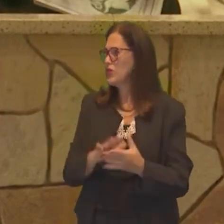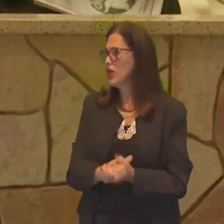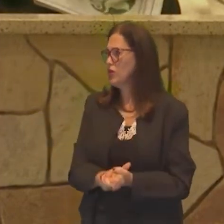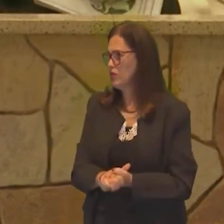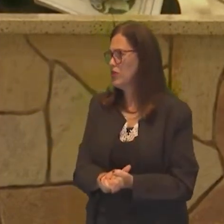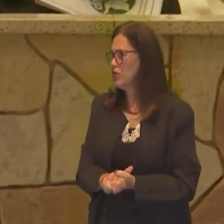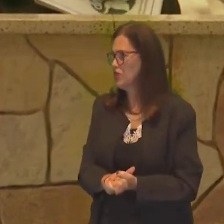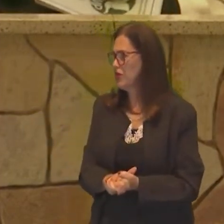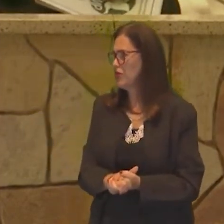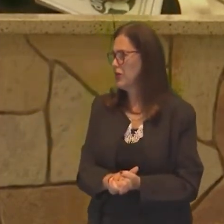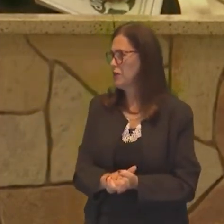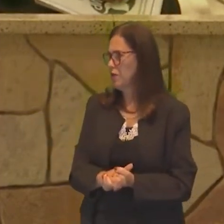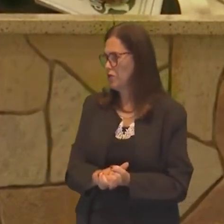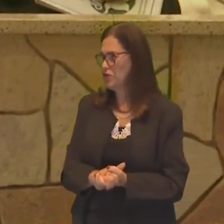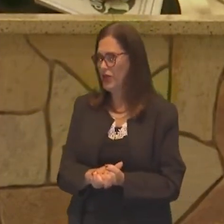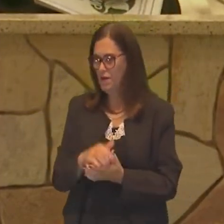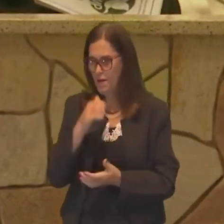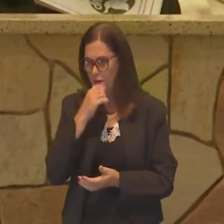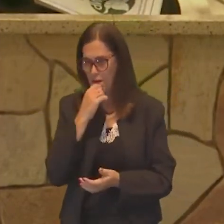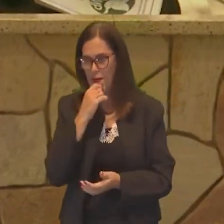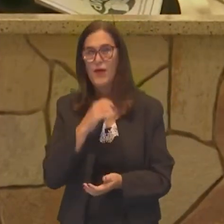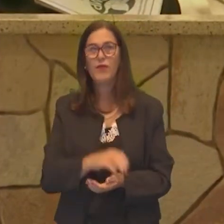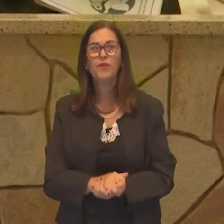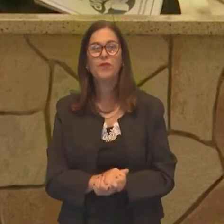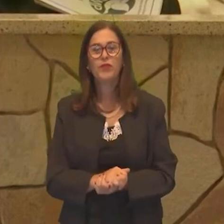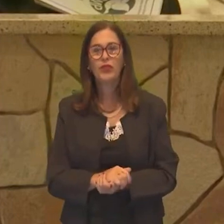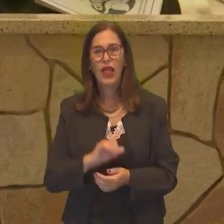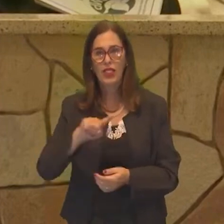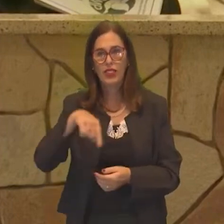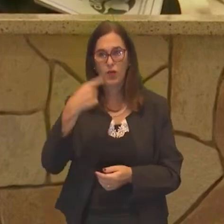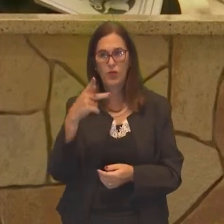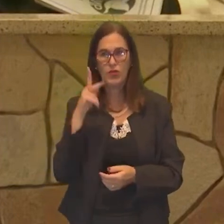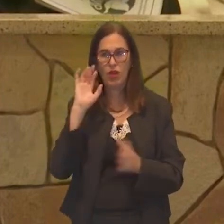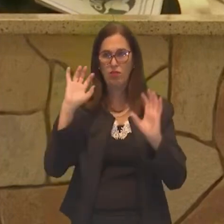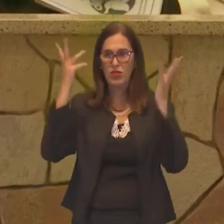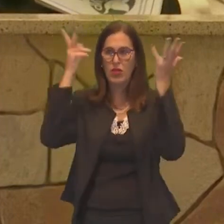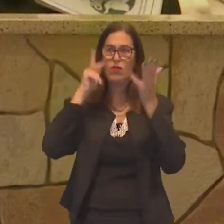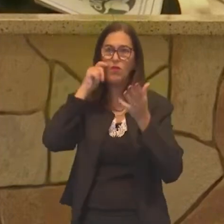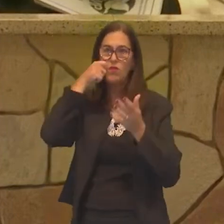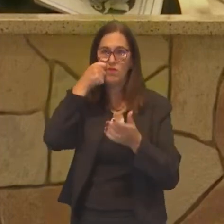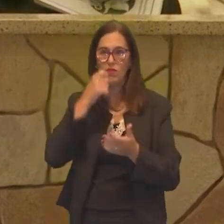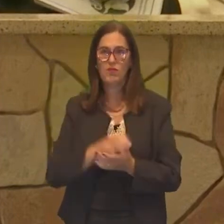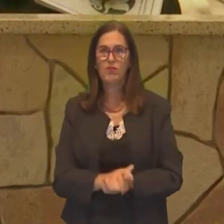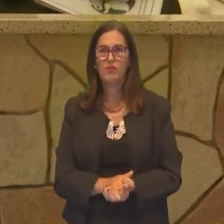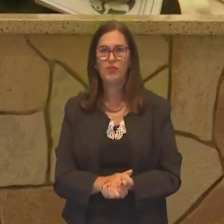e vamos passar logo em seguida à celebração da ceia do Senhor.